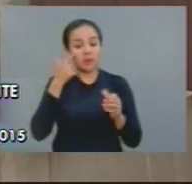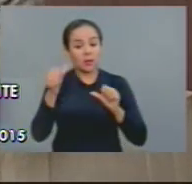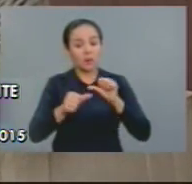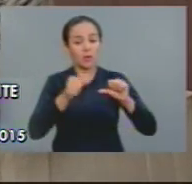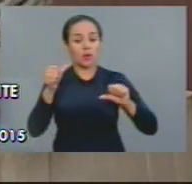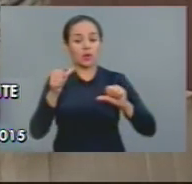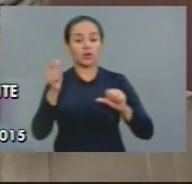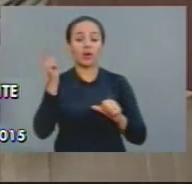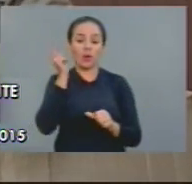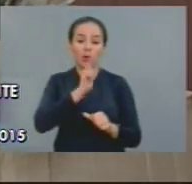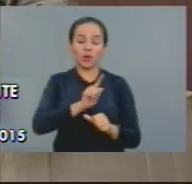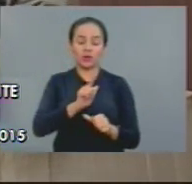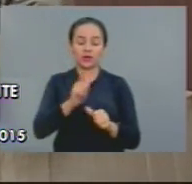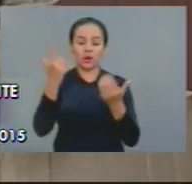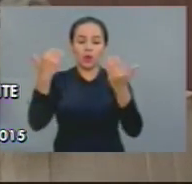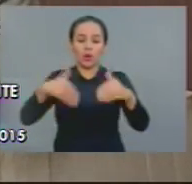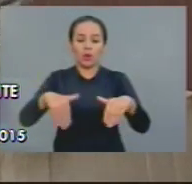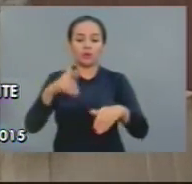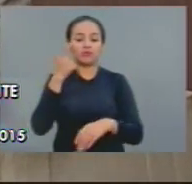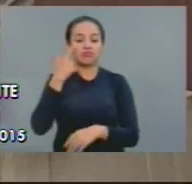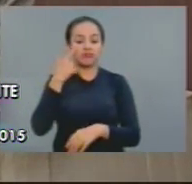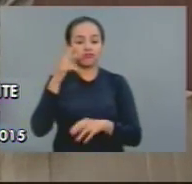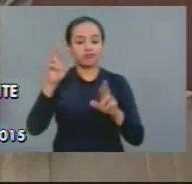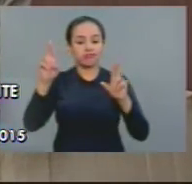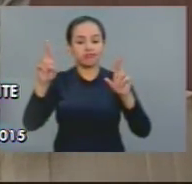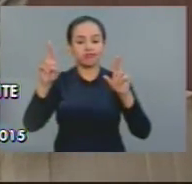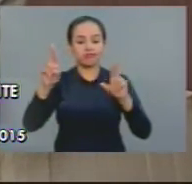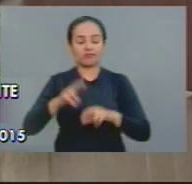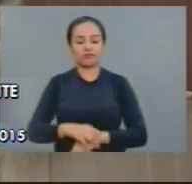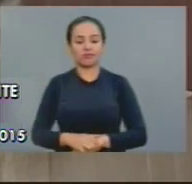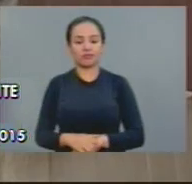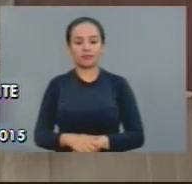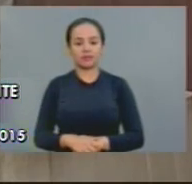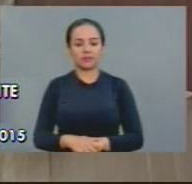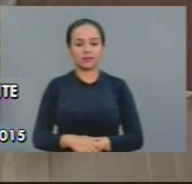possam ter o seu concurso. Deputado Rosendo, quando for possível, uma parte. Claro.